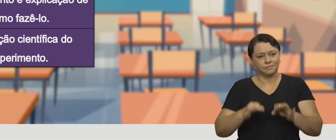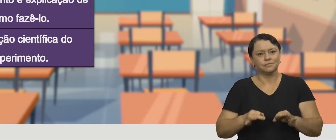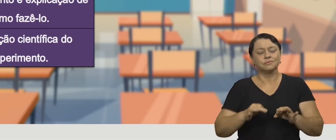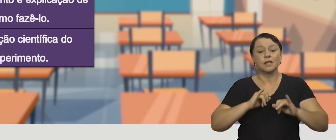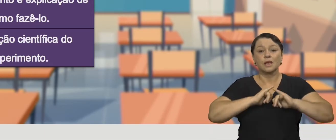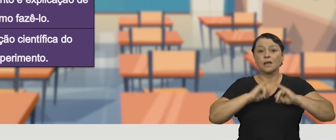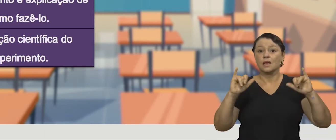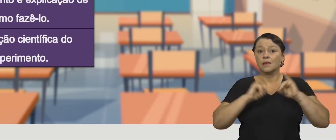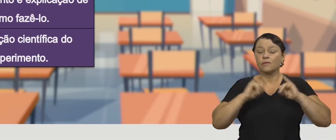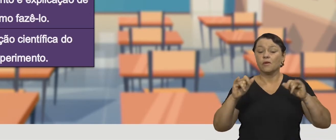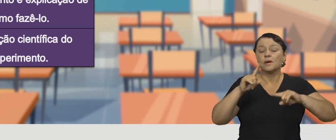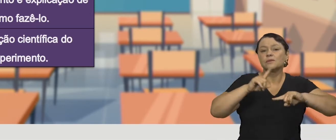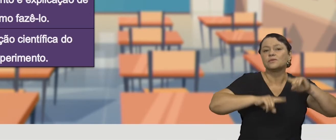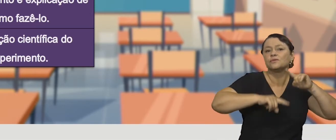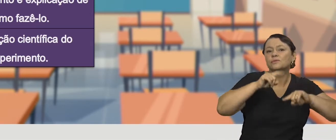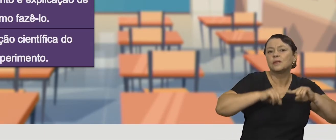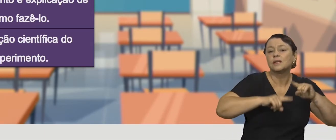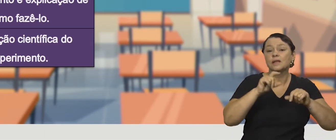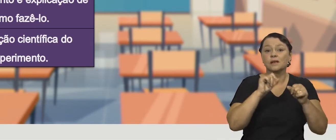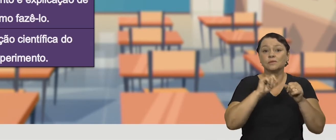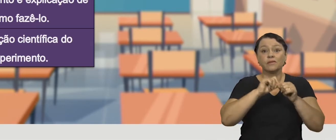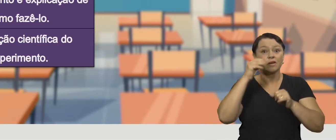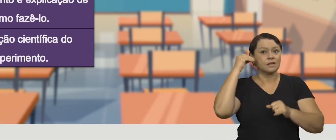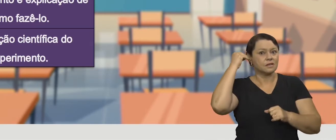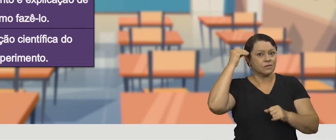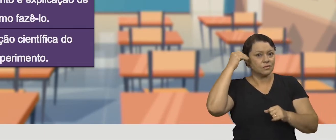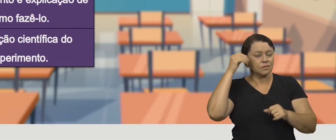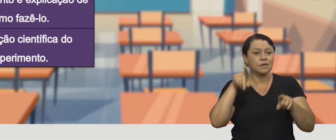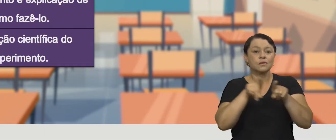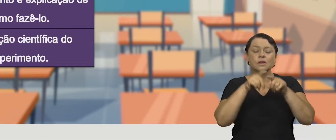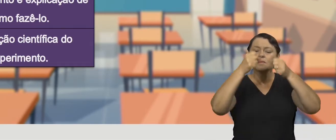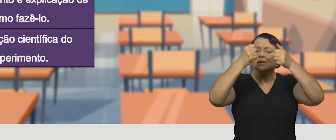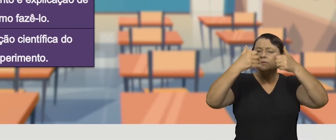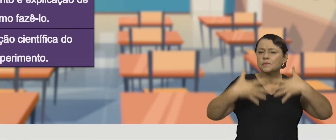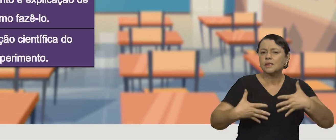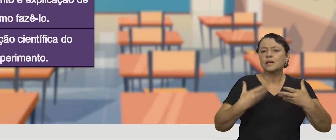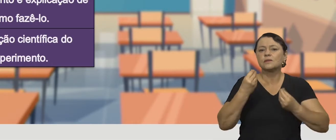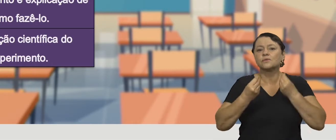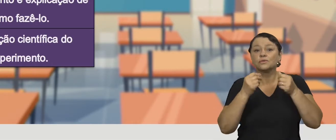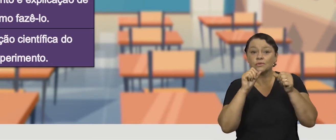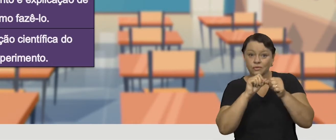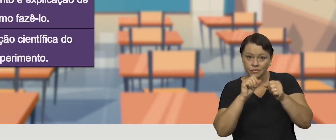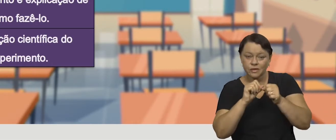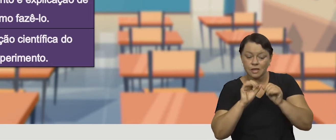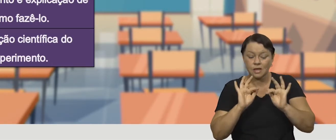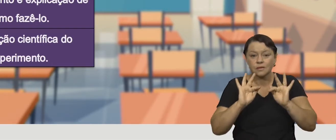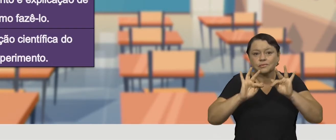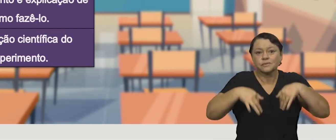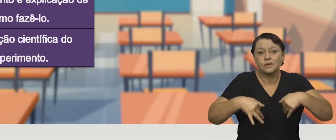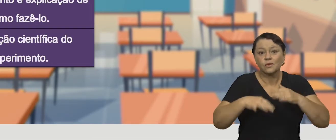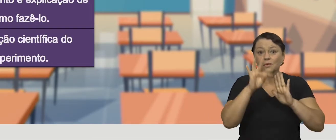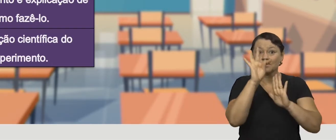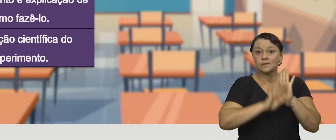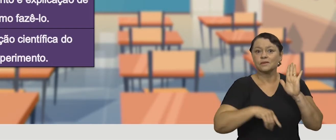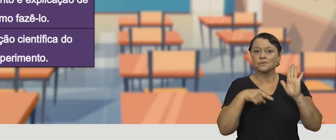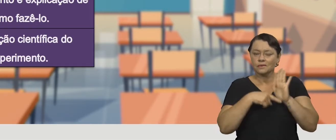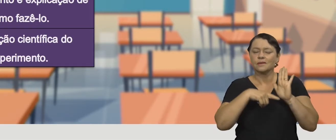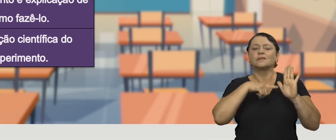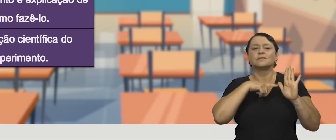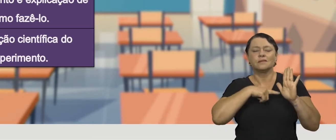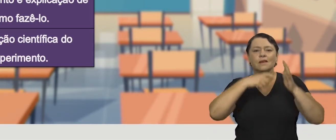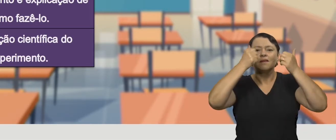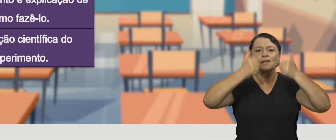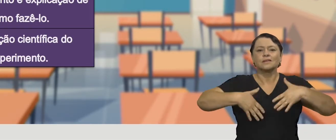as informações dos materiais para o experimento e a explicação de como fazê-lo. E a conclusão do texto tem a